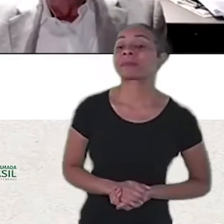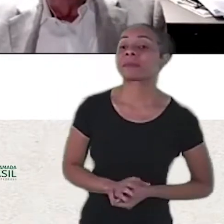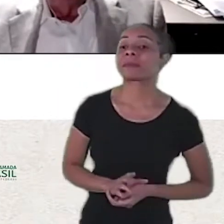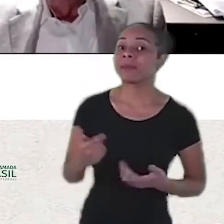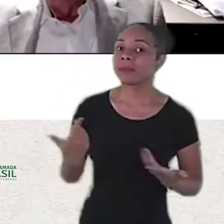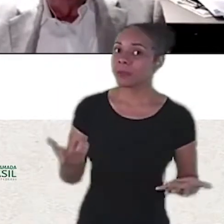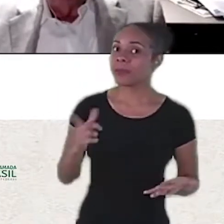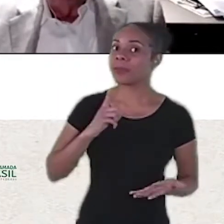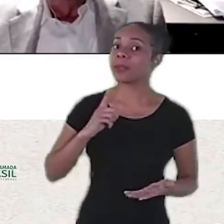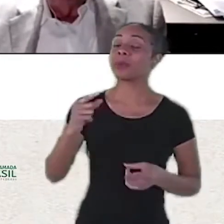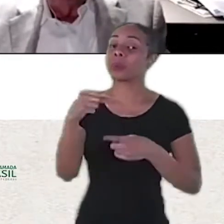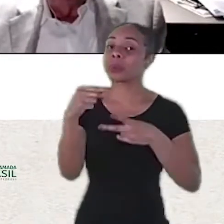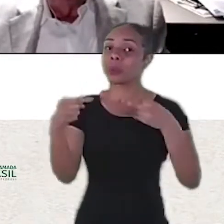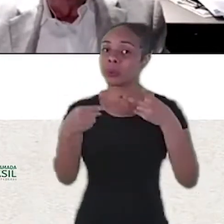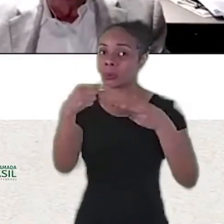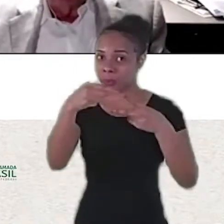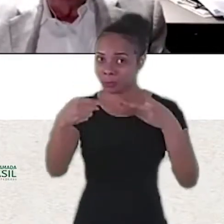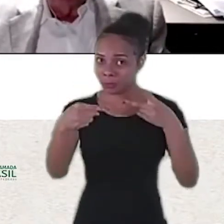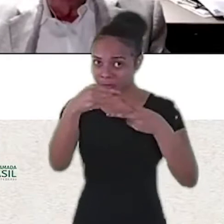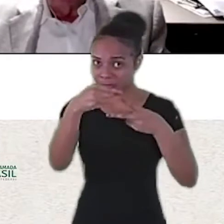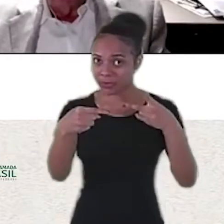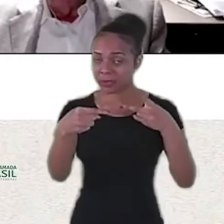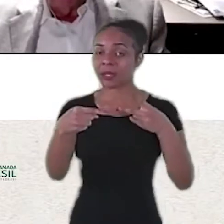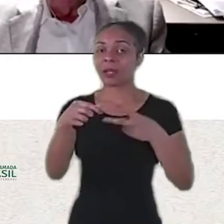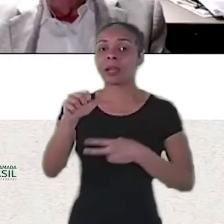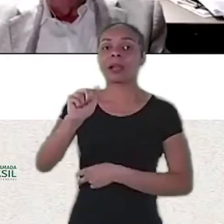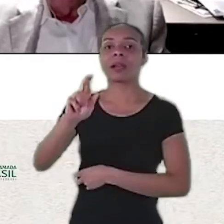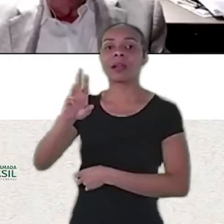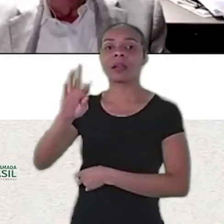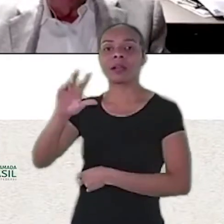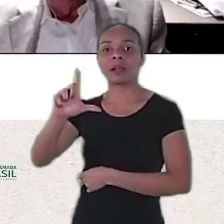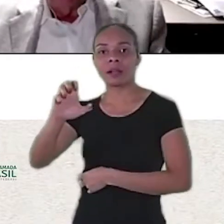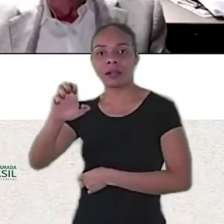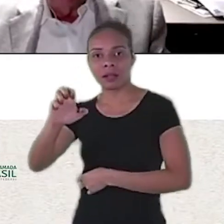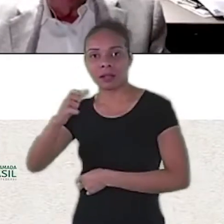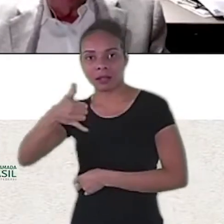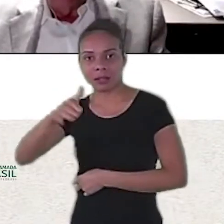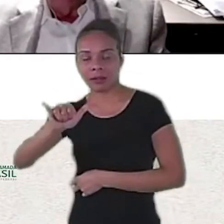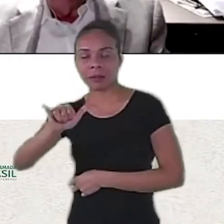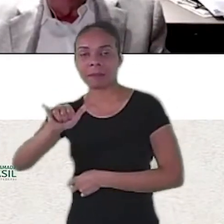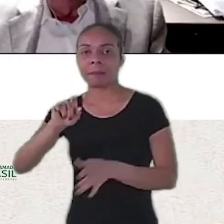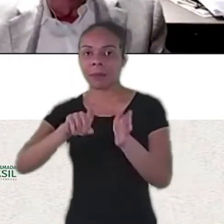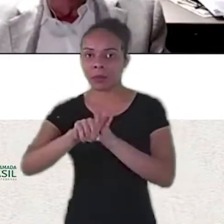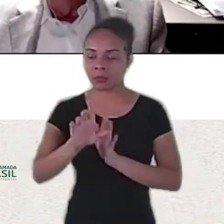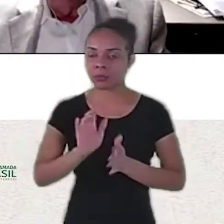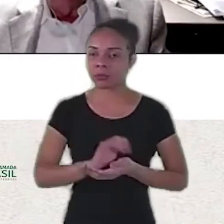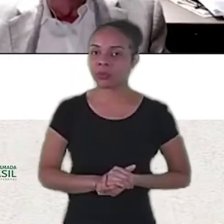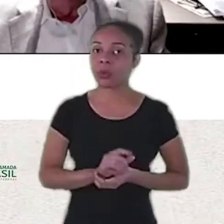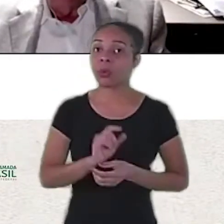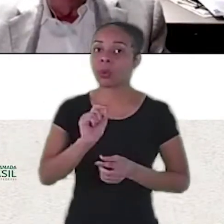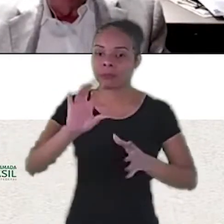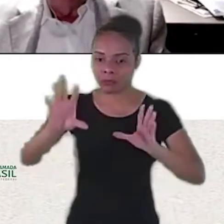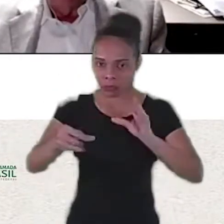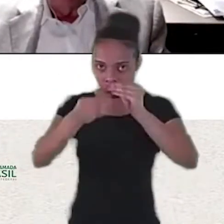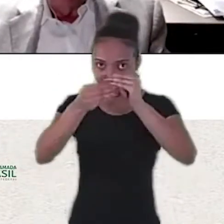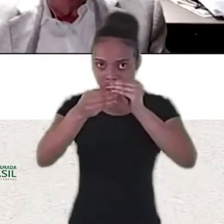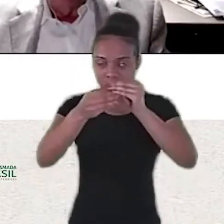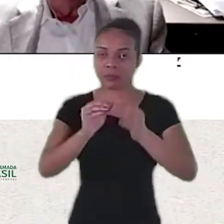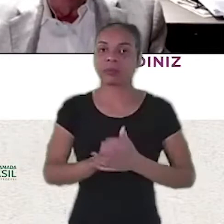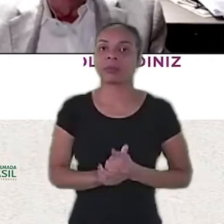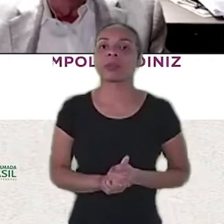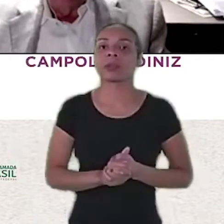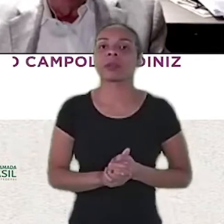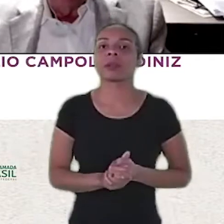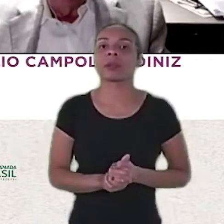uma misturada. Ele pergunta se você acredita que essa transferência de tecnologia do Vale do Silício para a